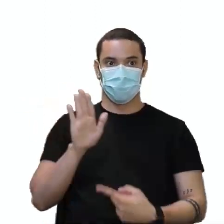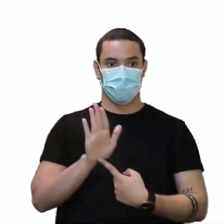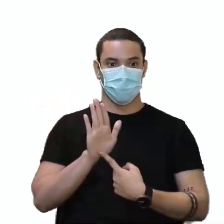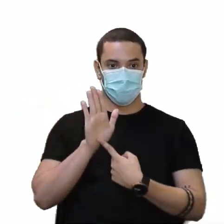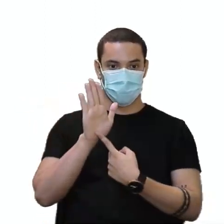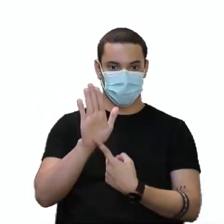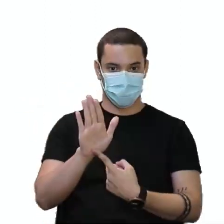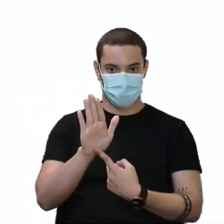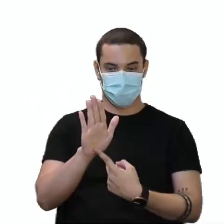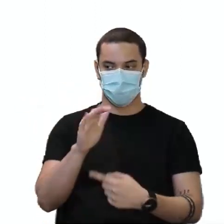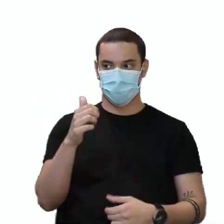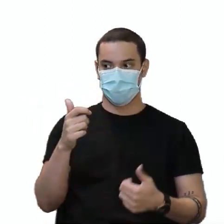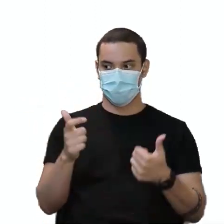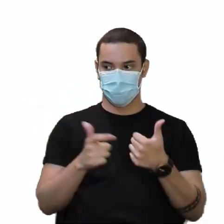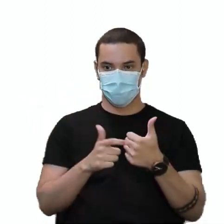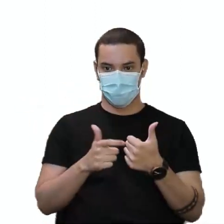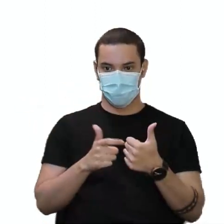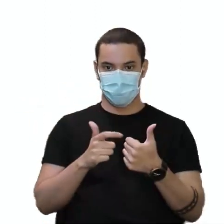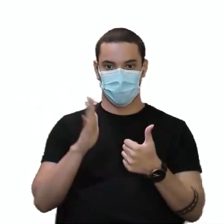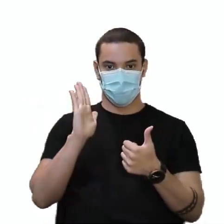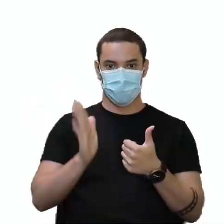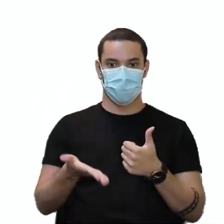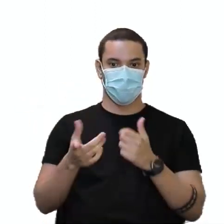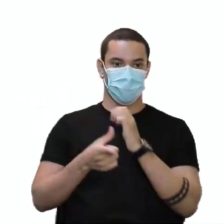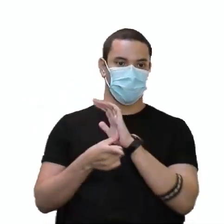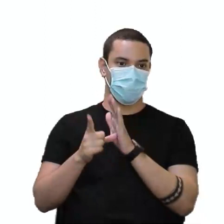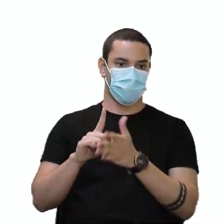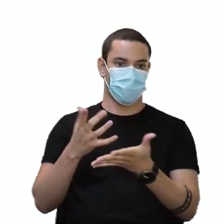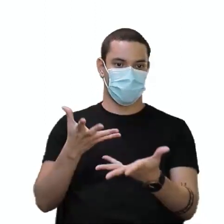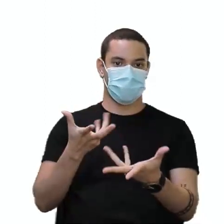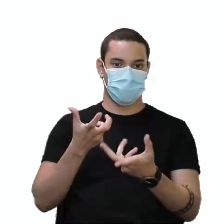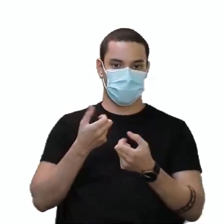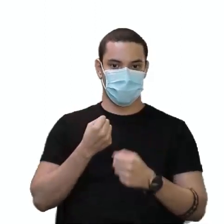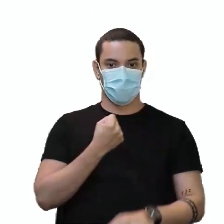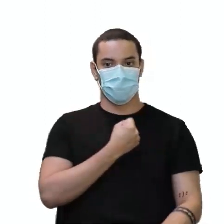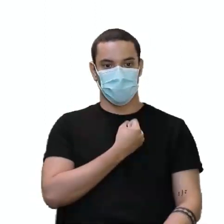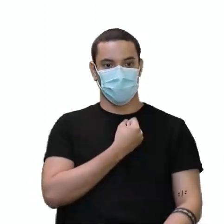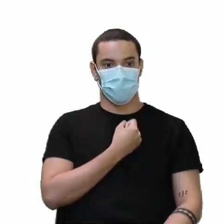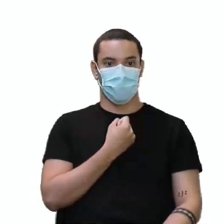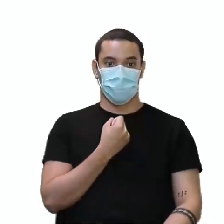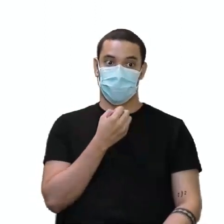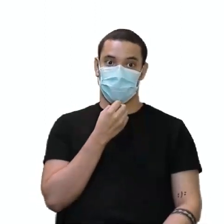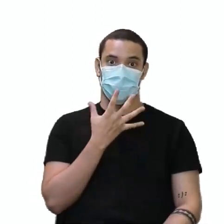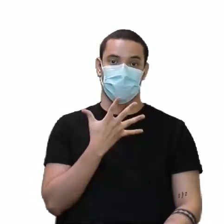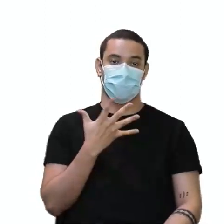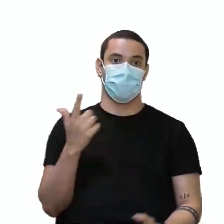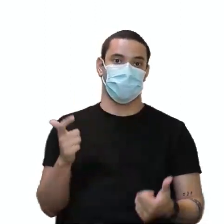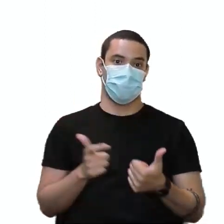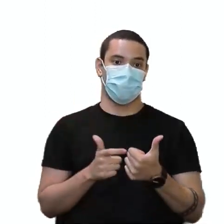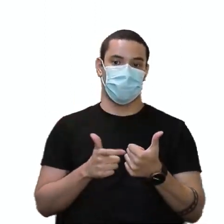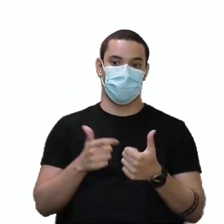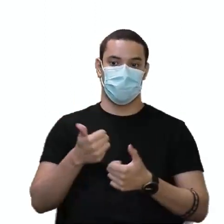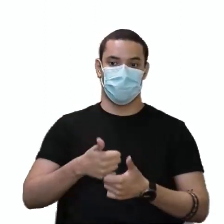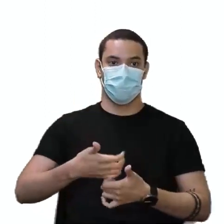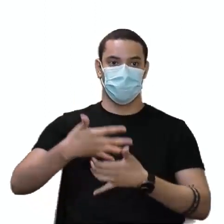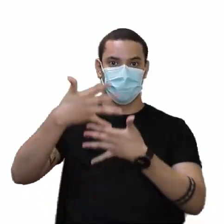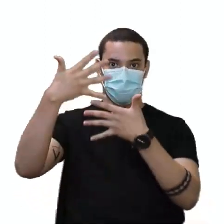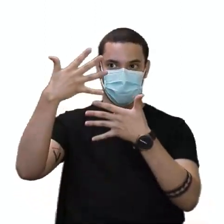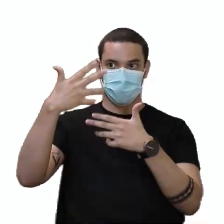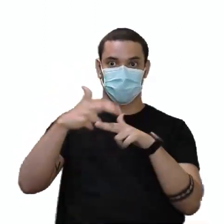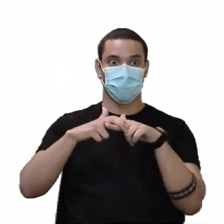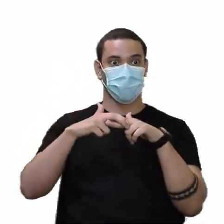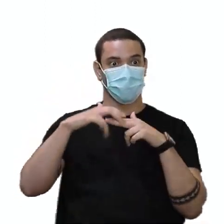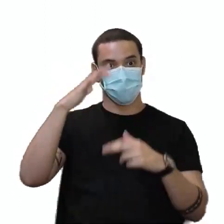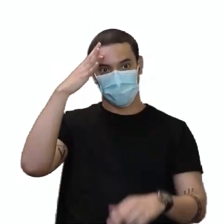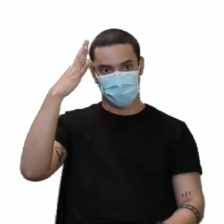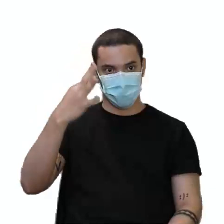tendência a curtir uma imagem que já havia recebido um número considerável de curtidas. Então, espero que você